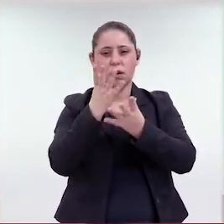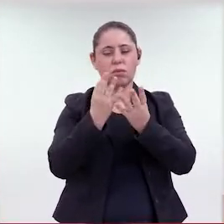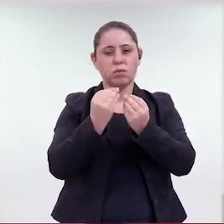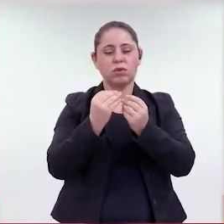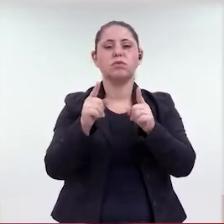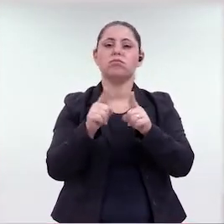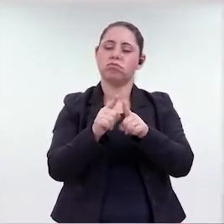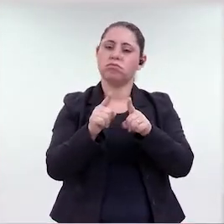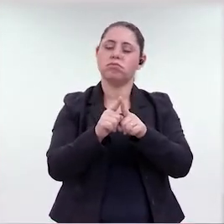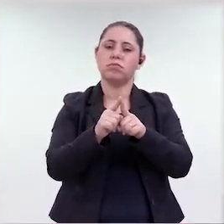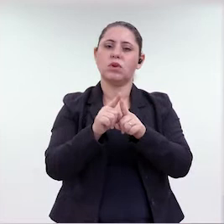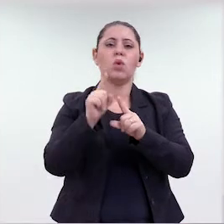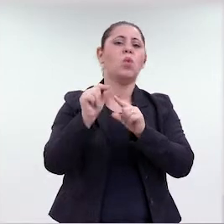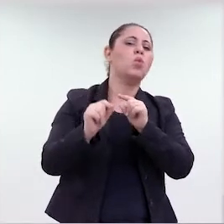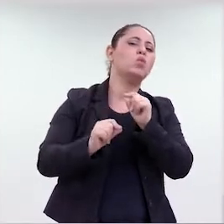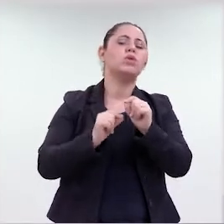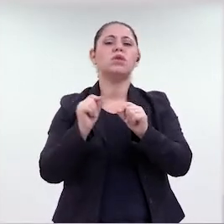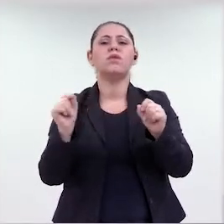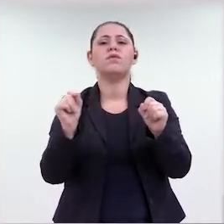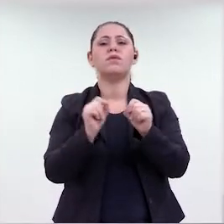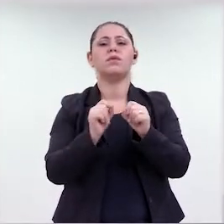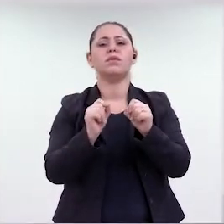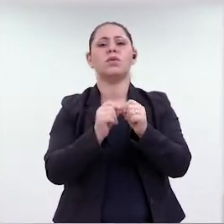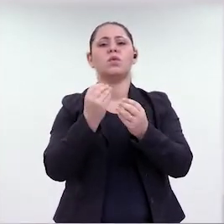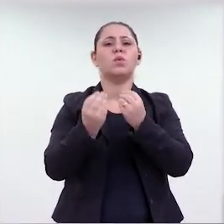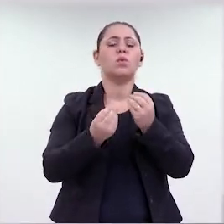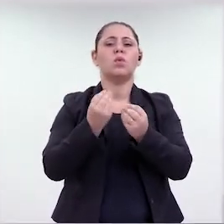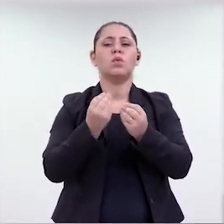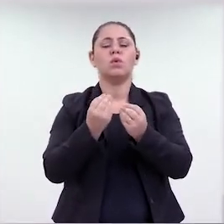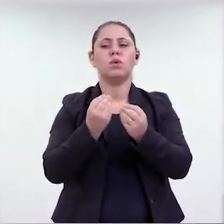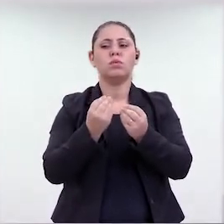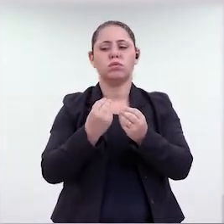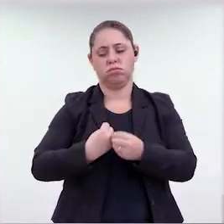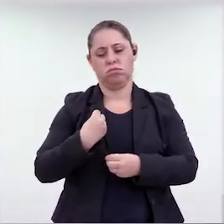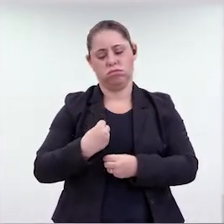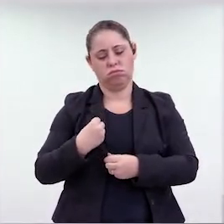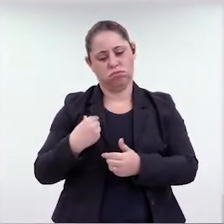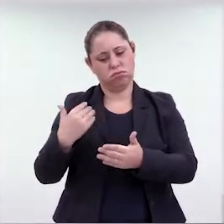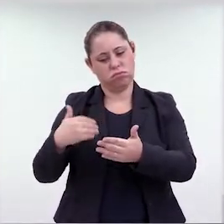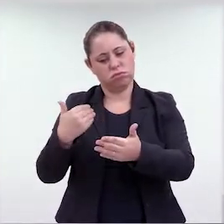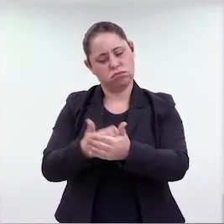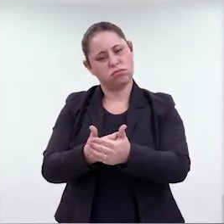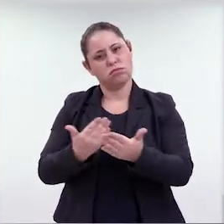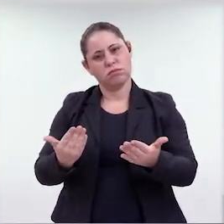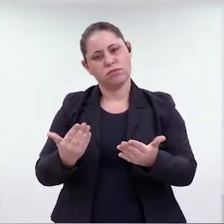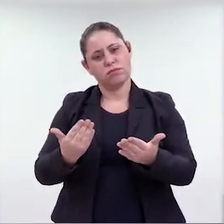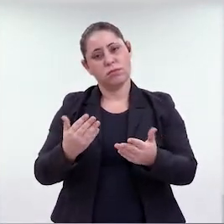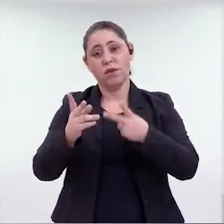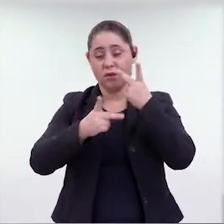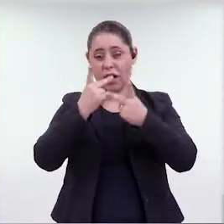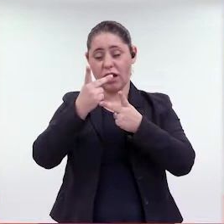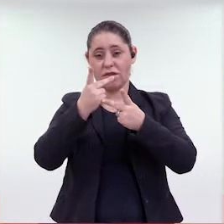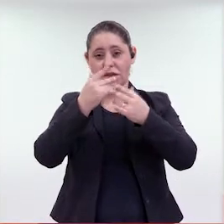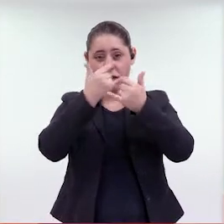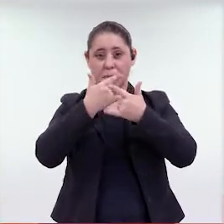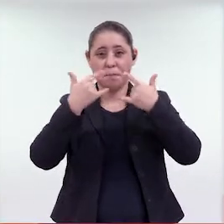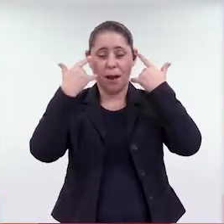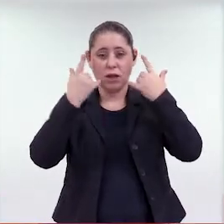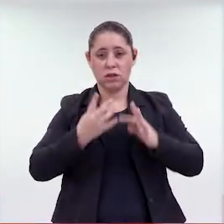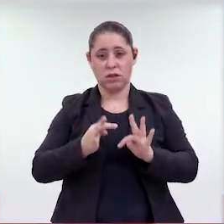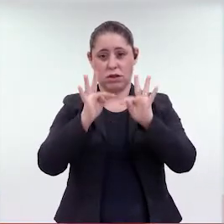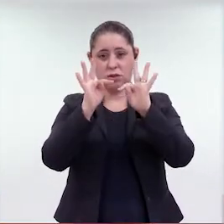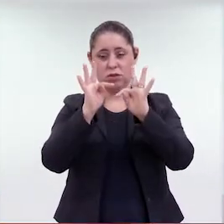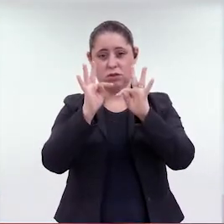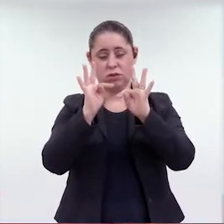questão de o que eu faço, como eu vou agir a partir de agora. Quando eu falava daquela máscara tecnológica, por